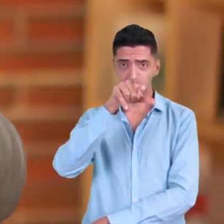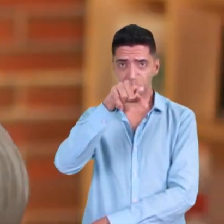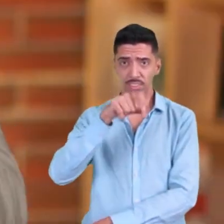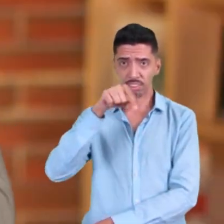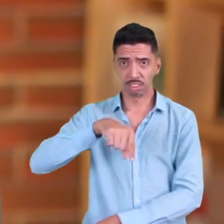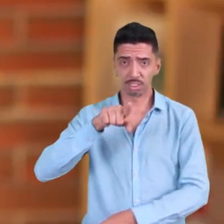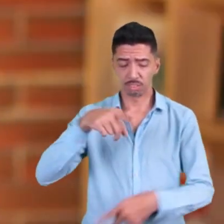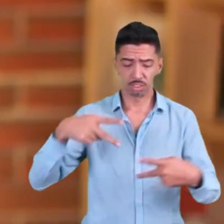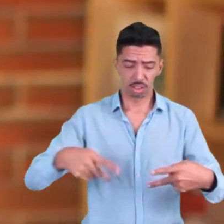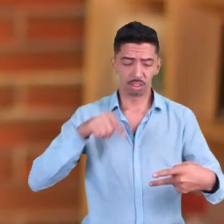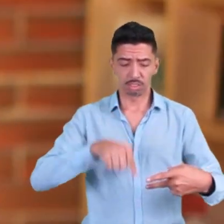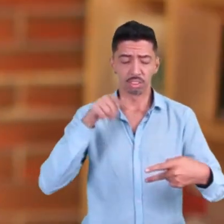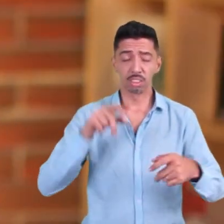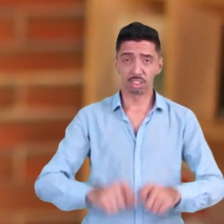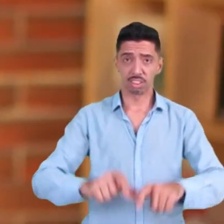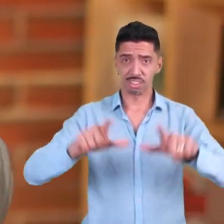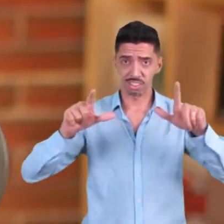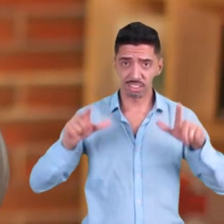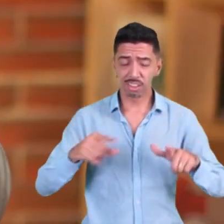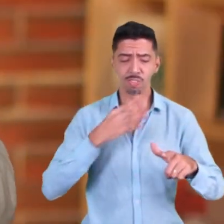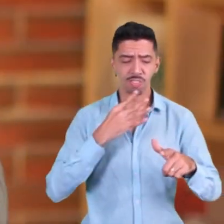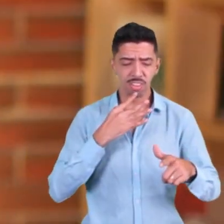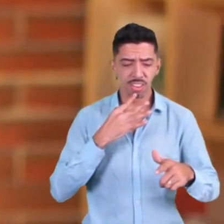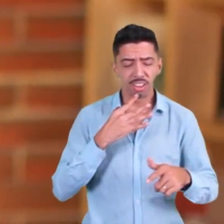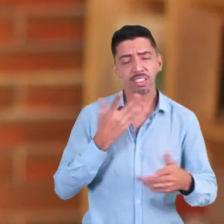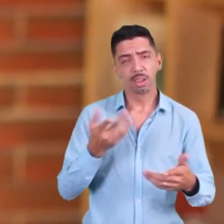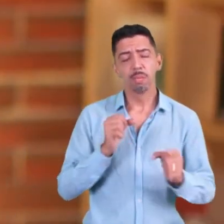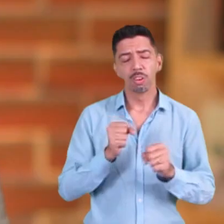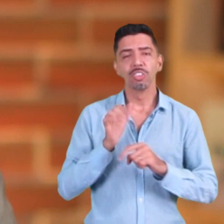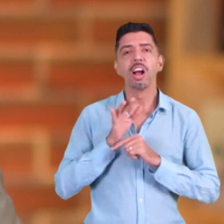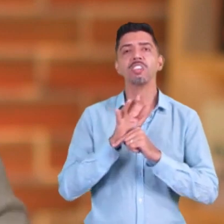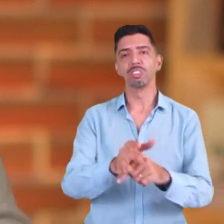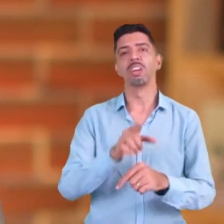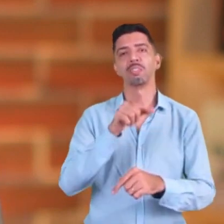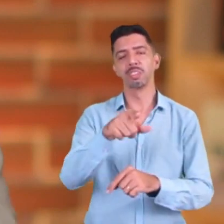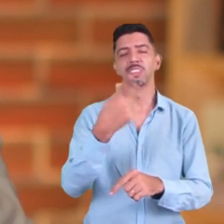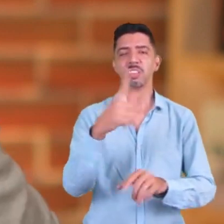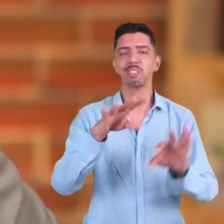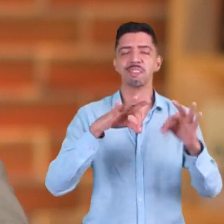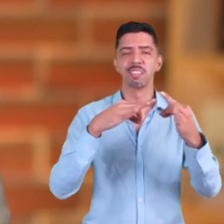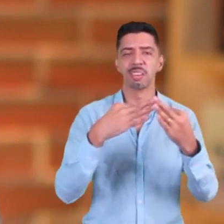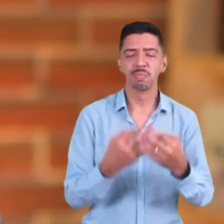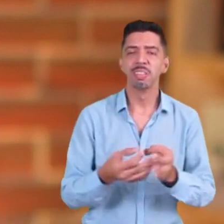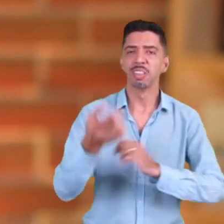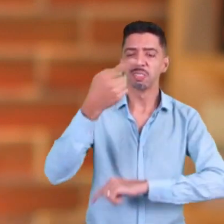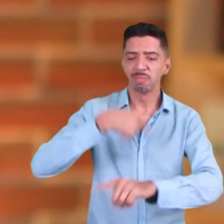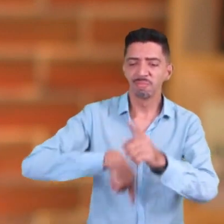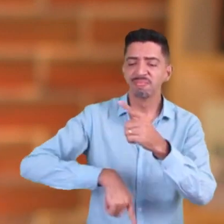e faça com que este streaming possa ajudar você e conduzir você e sua